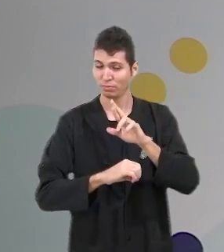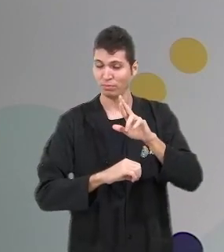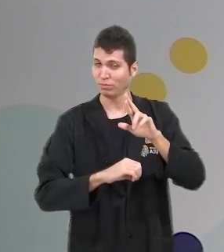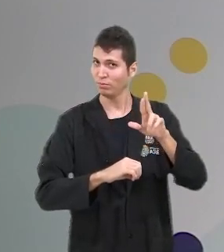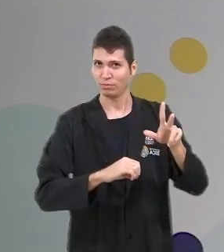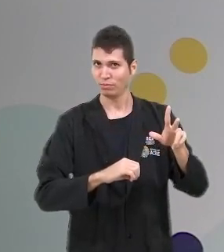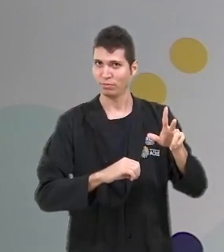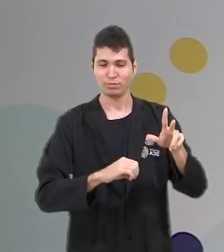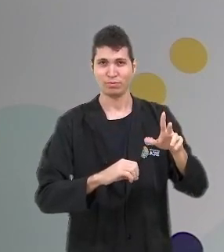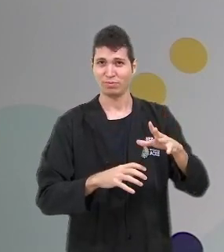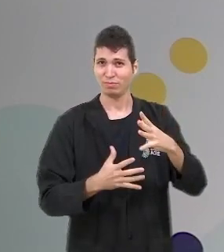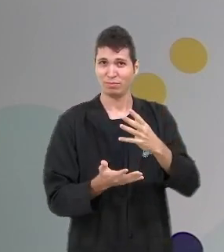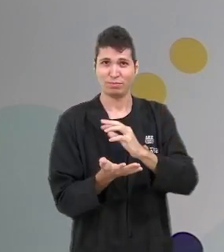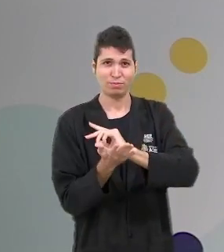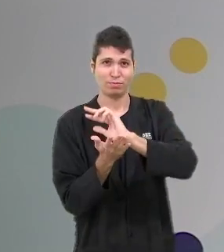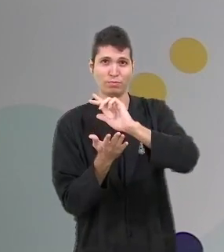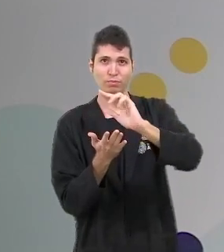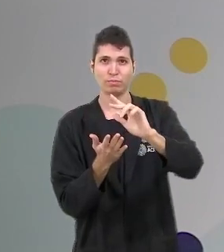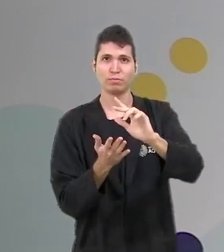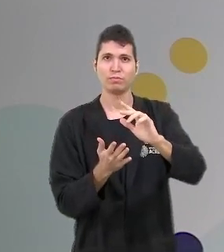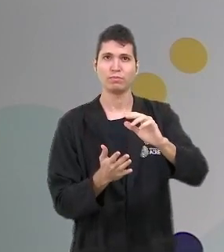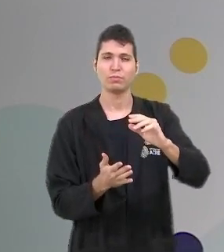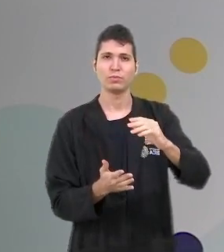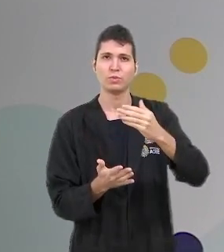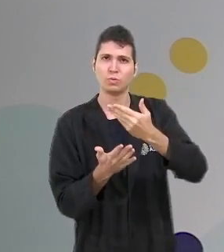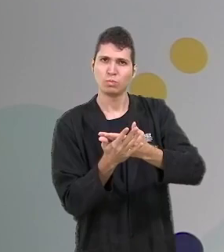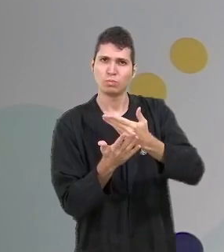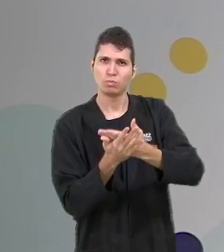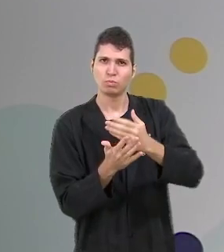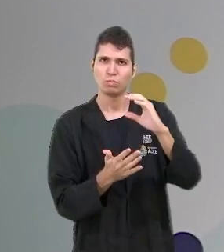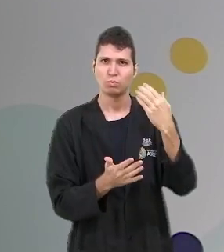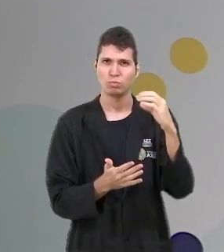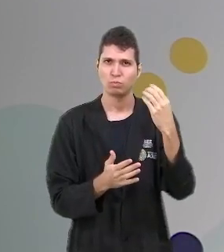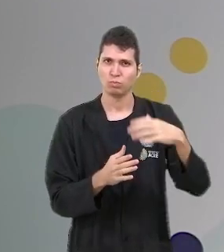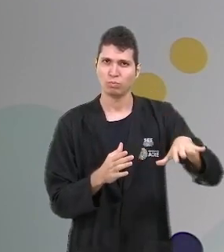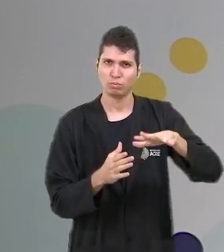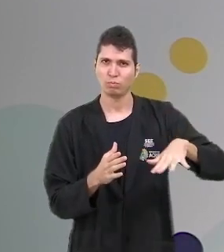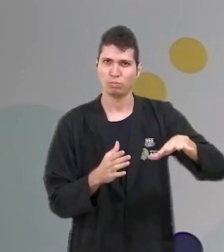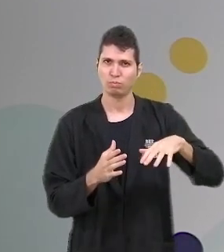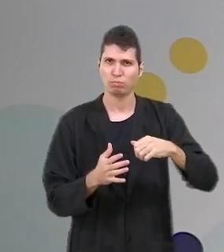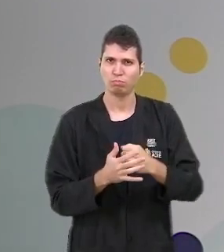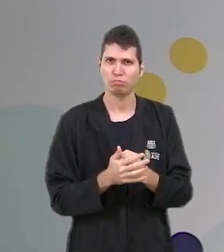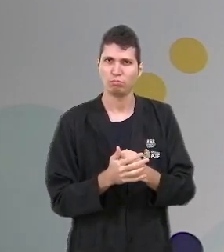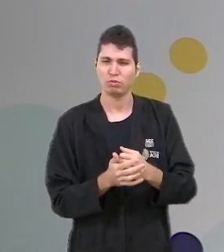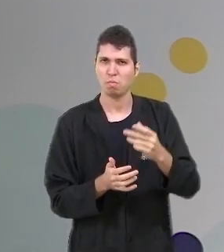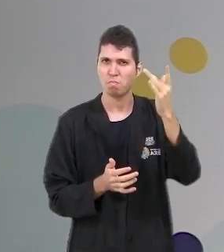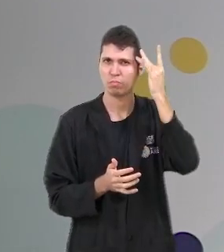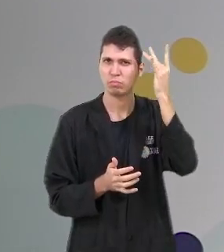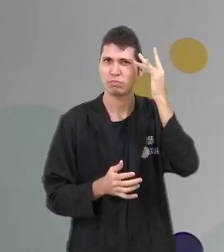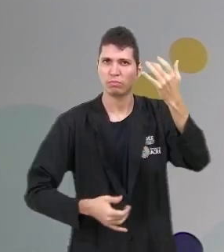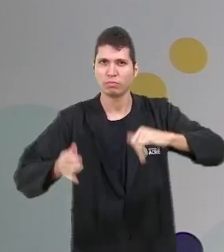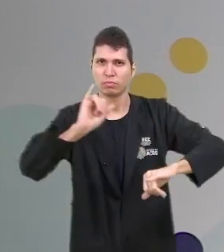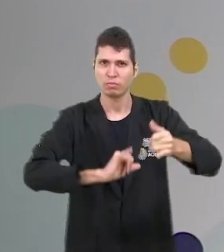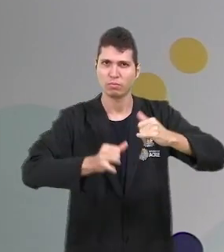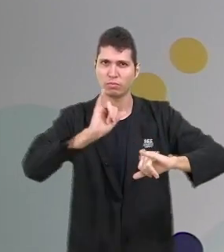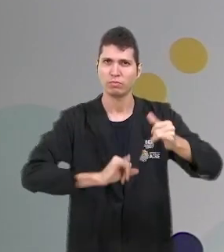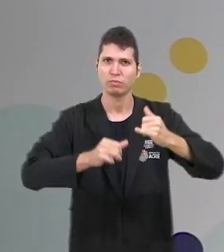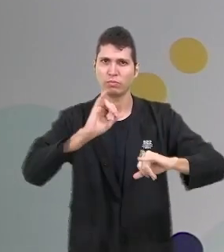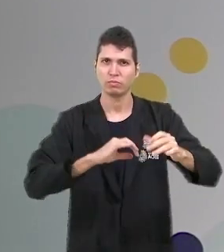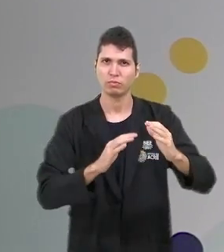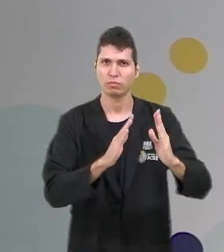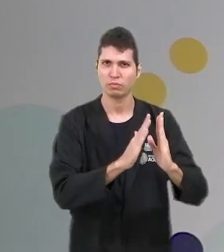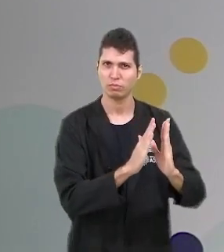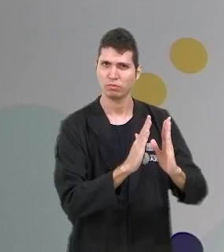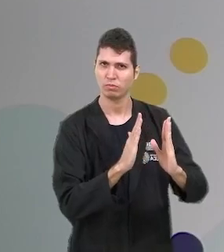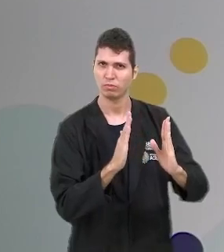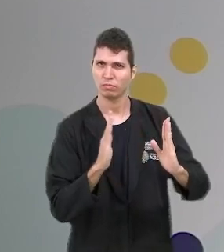Muitos cientistas, eles sempre estipularam que os elementos químicos, eles estariam em ordem